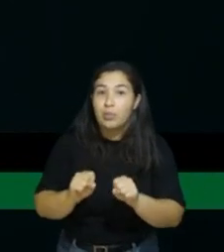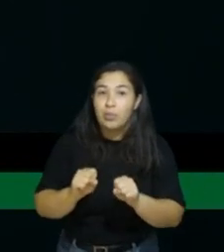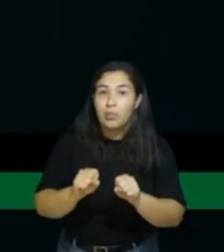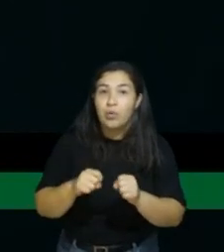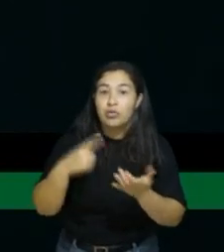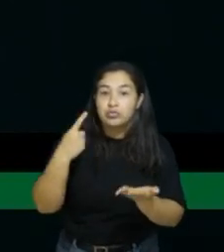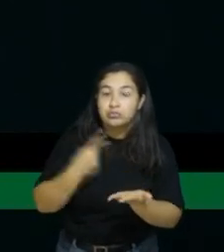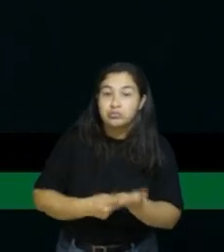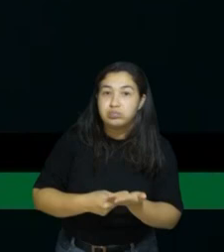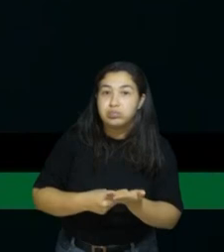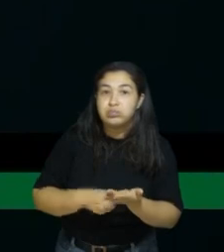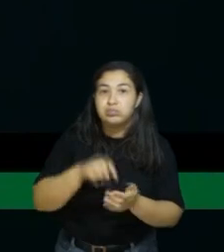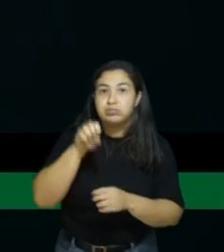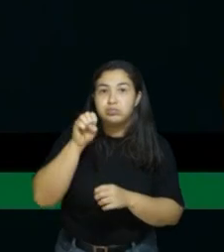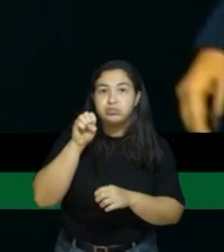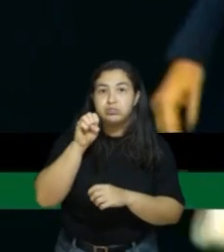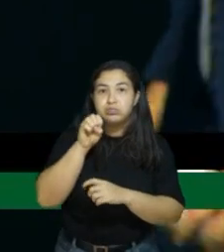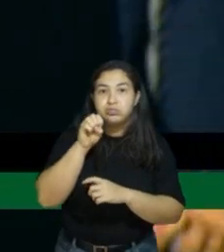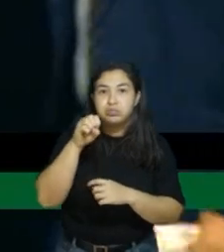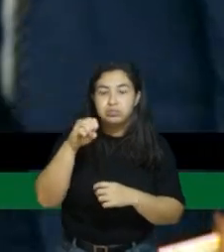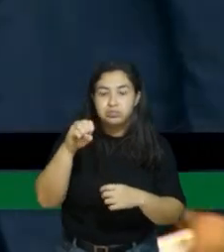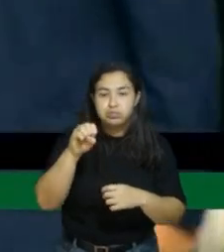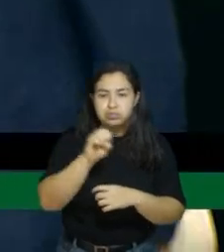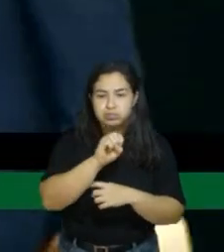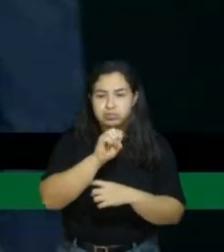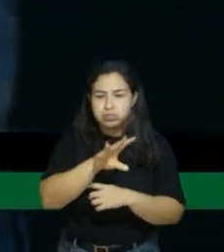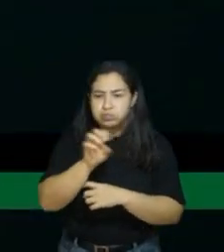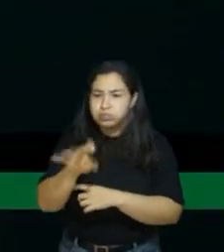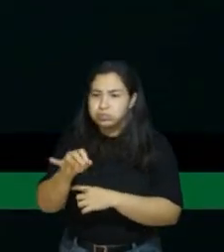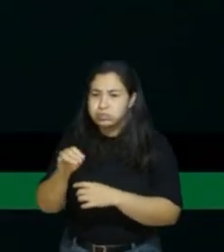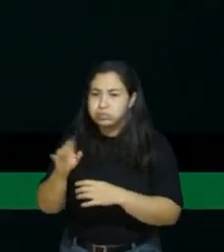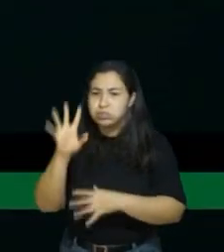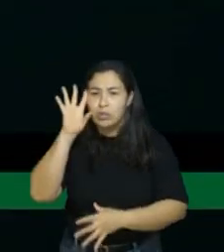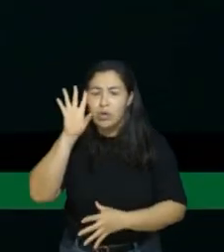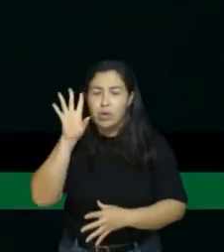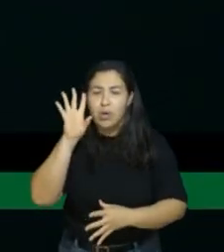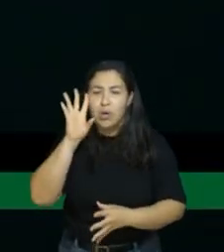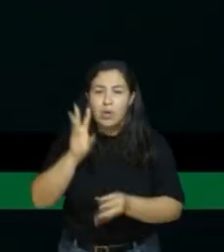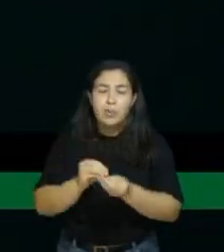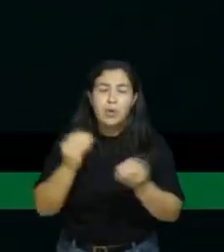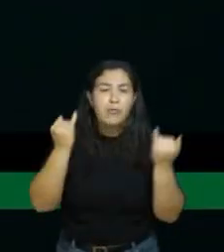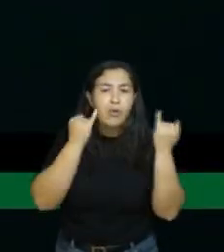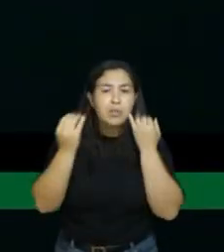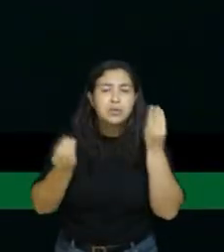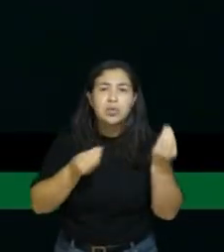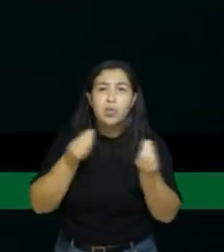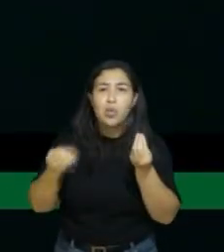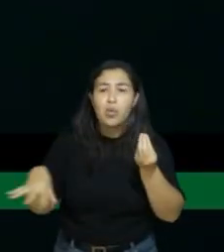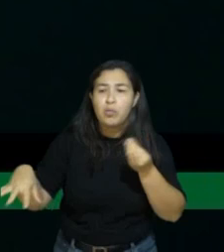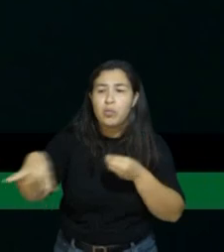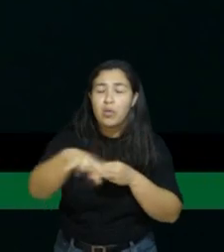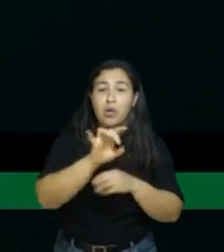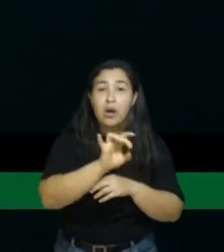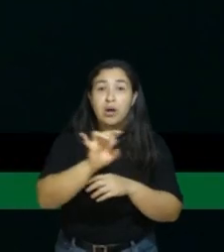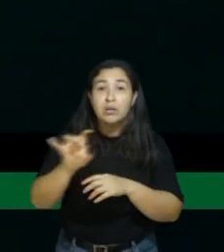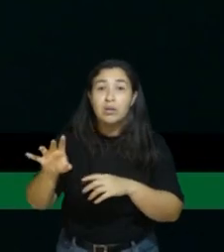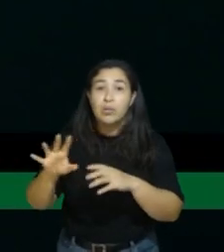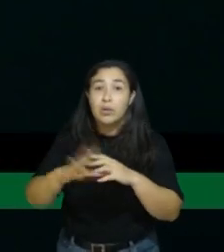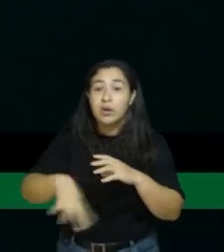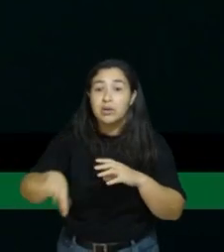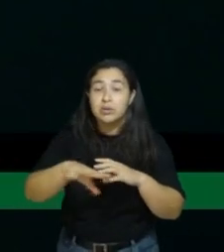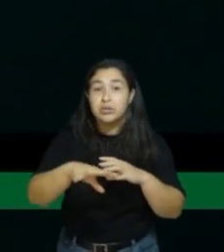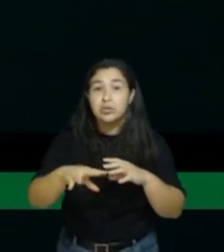radiografia da região mais afetada quero dizer ainda que estamos muito comprometidos com todas as